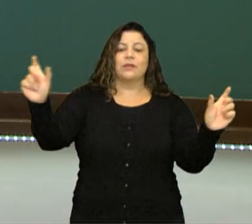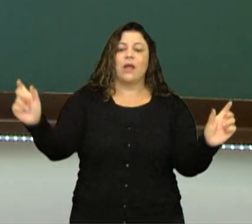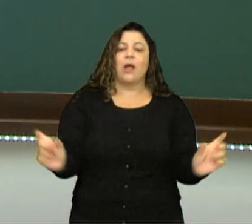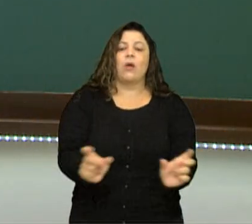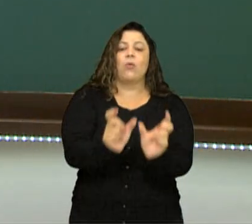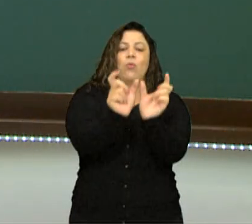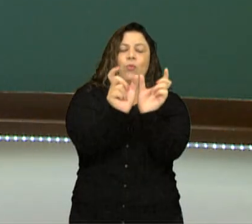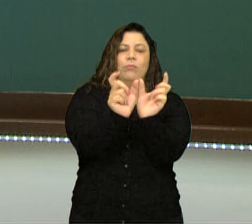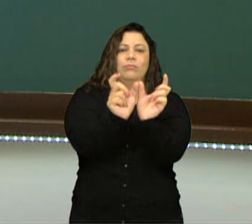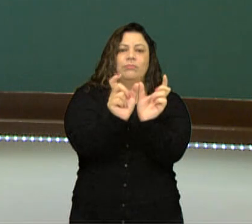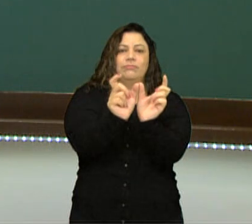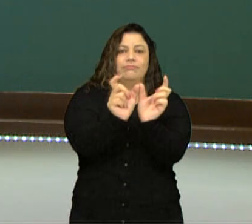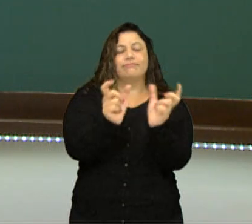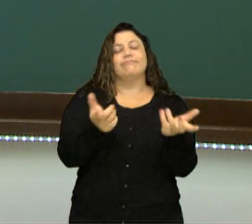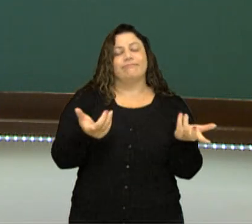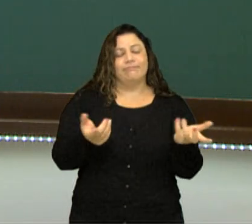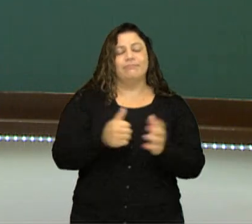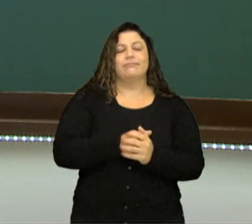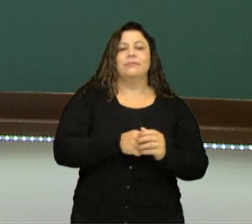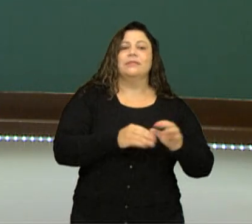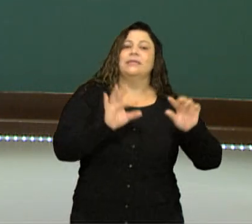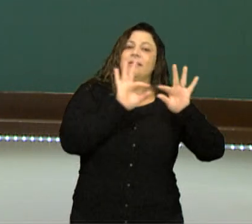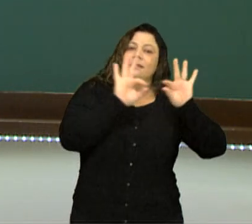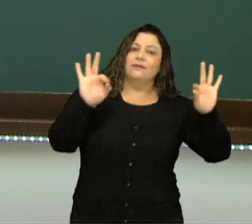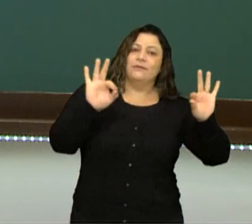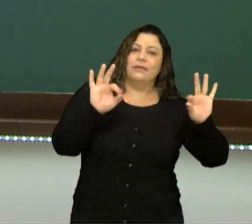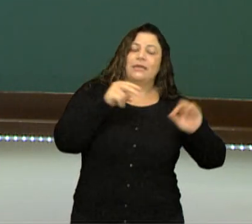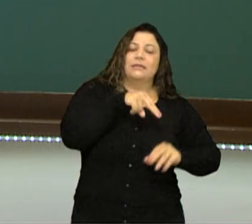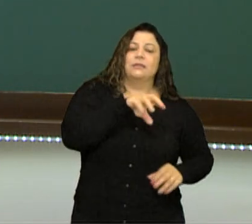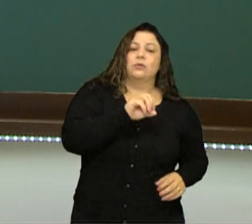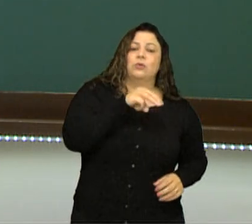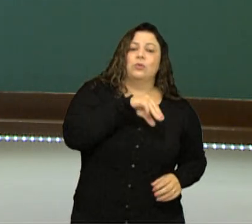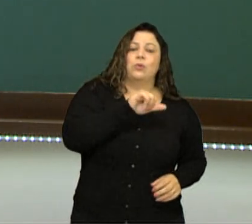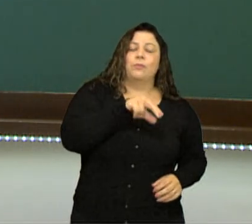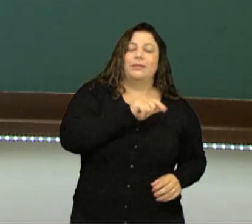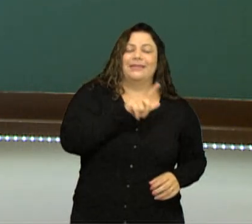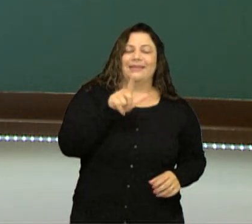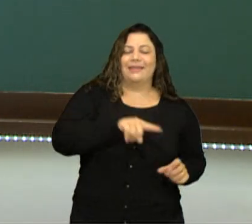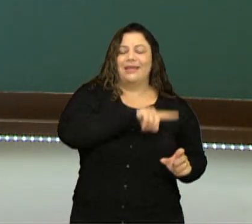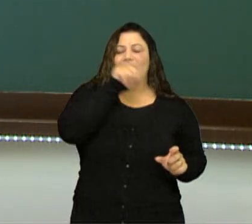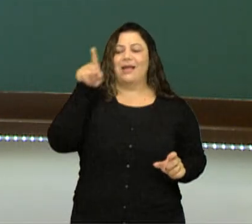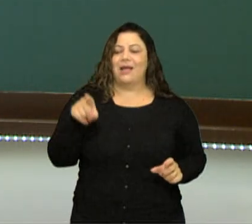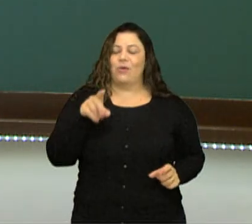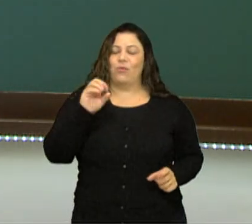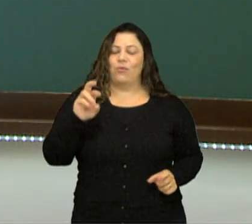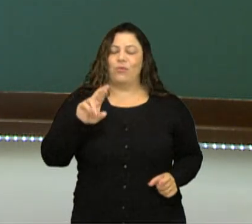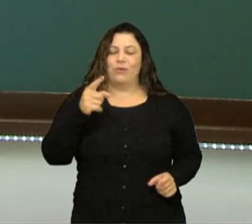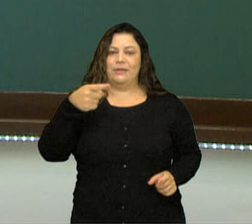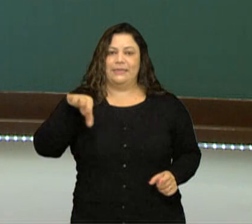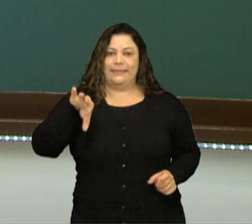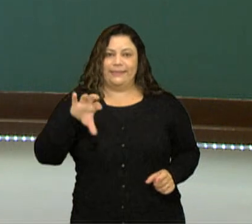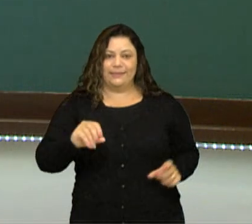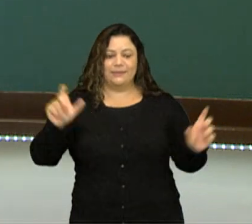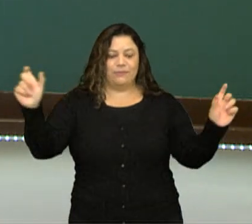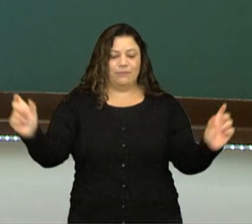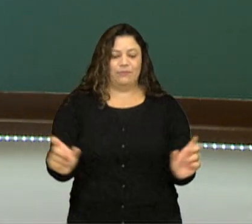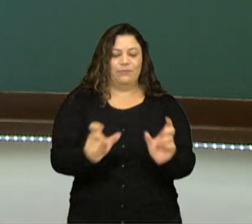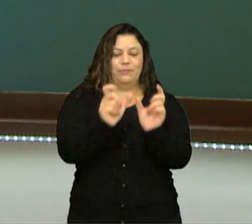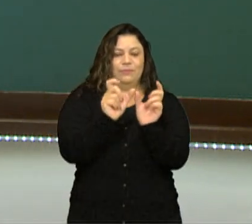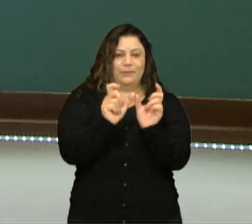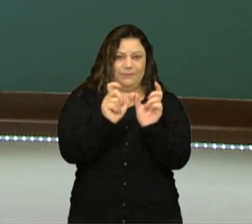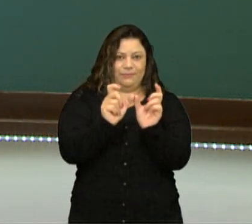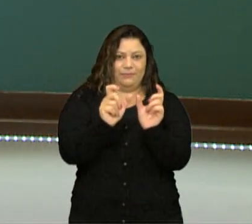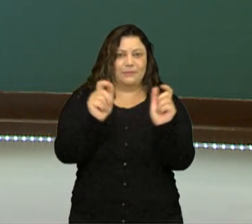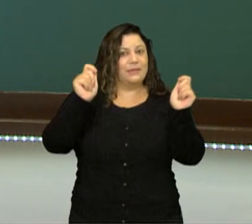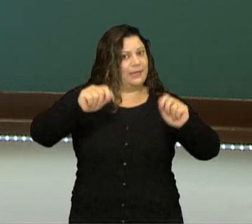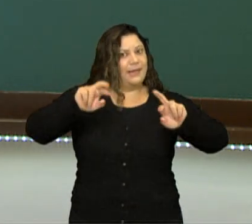Isso mesmo. Então, frase nominal, oração e período composto por 2 orações. Essa